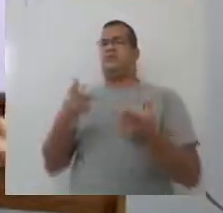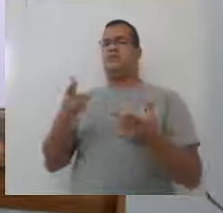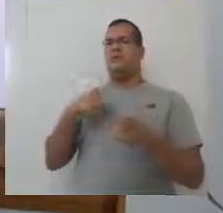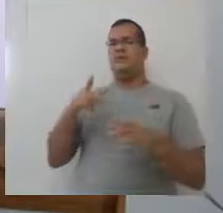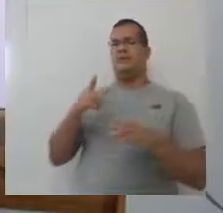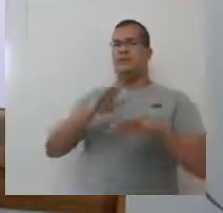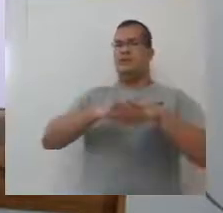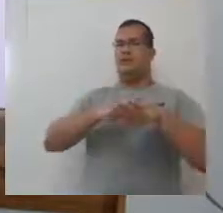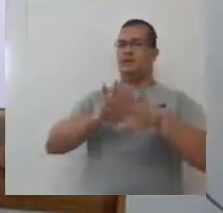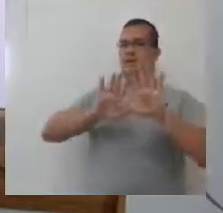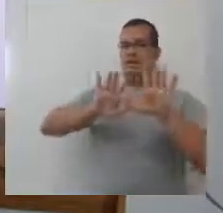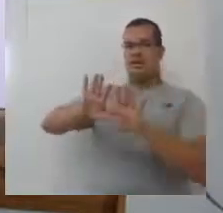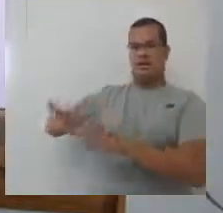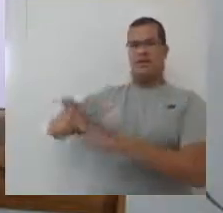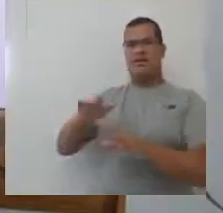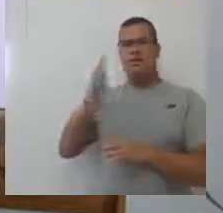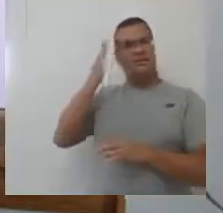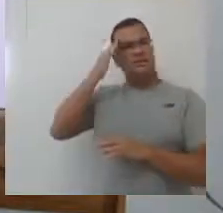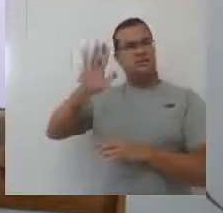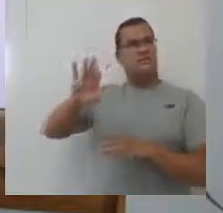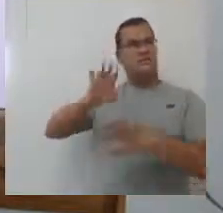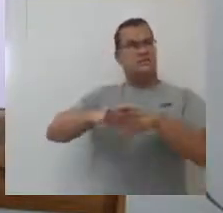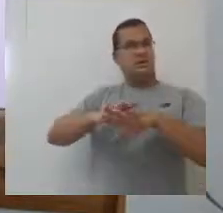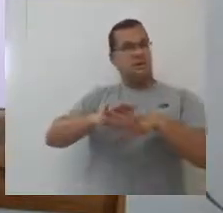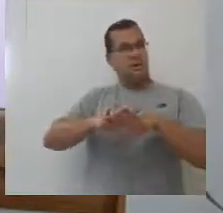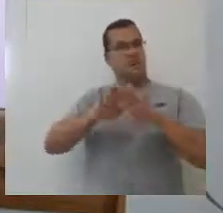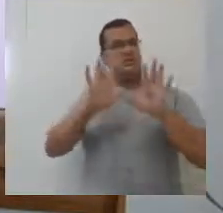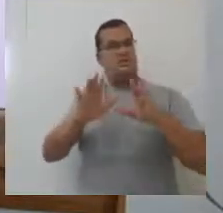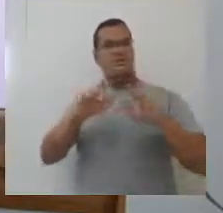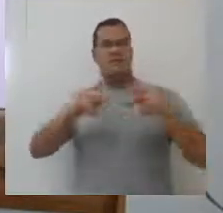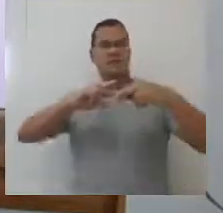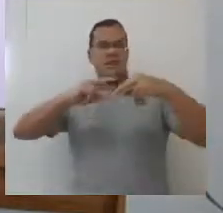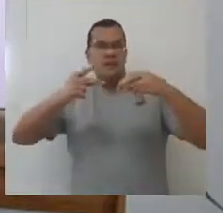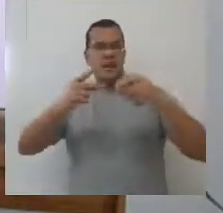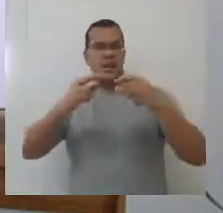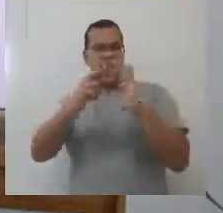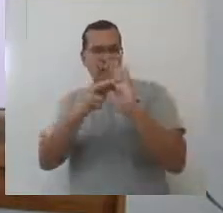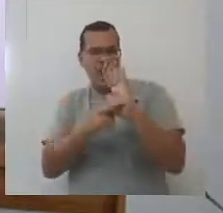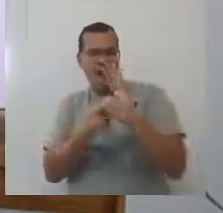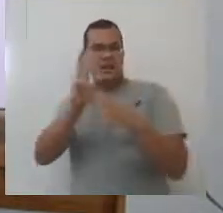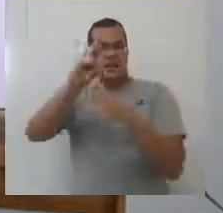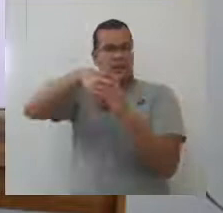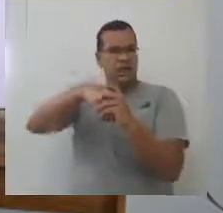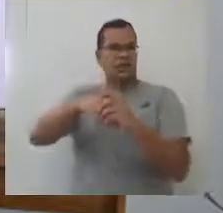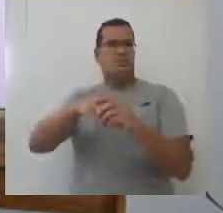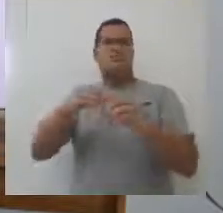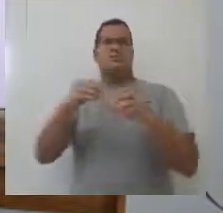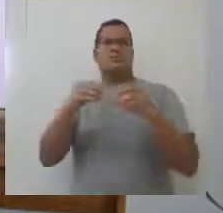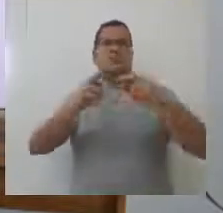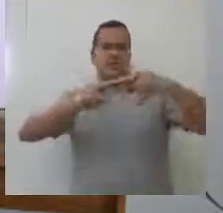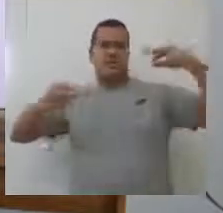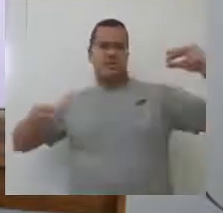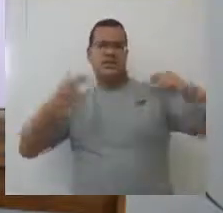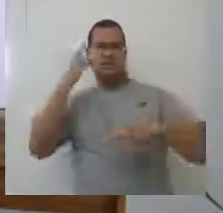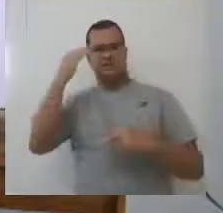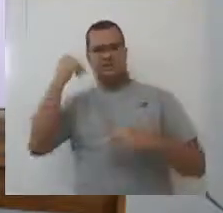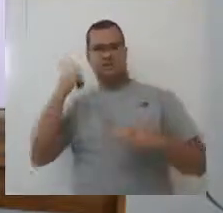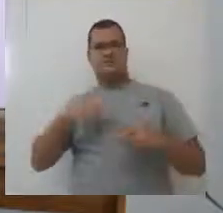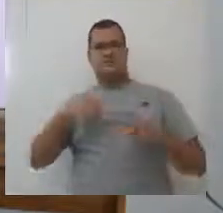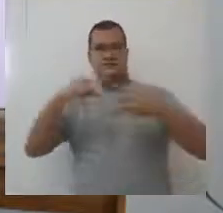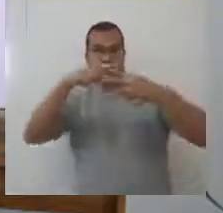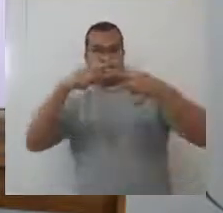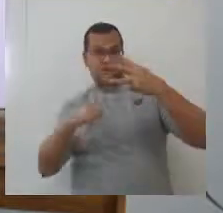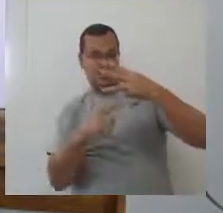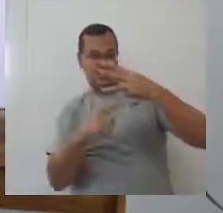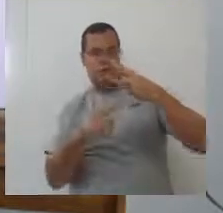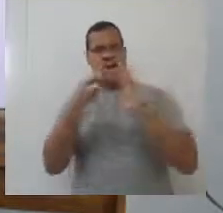aqui o lugar de Walter, porque eu nem sei matemática, tá? Mas essas regrinhas dentro da genética a gente vai ter que saber. São 3, tá? São 3 pra gente